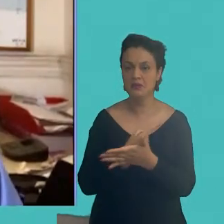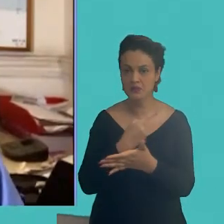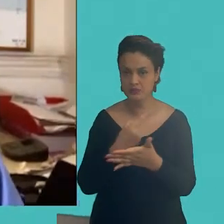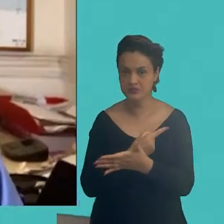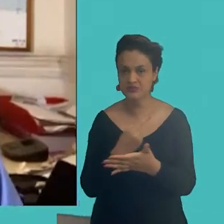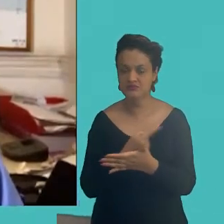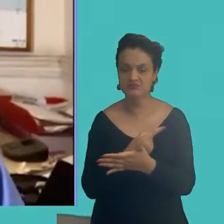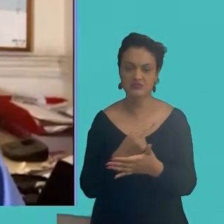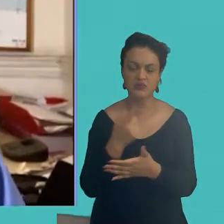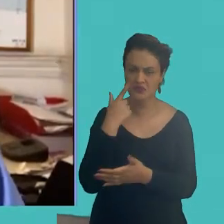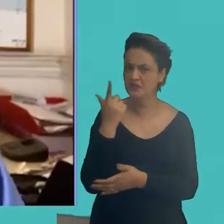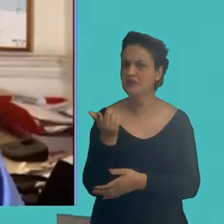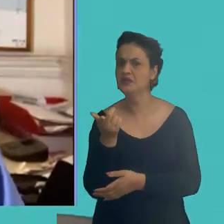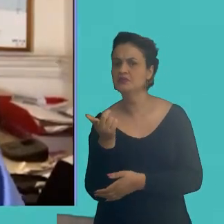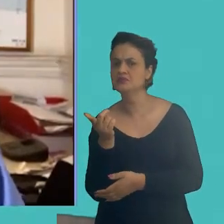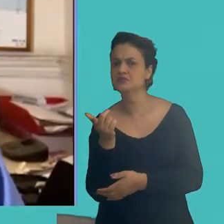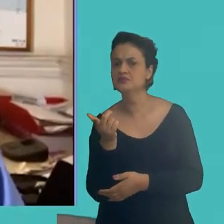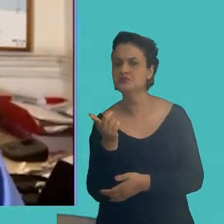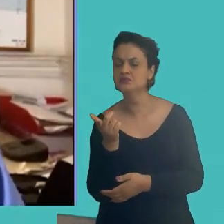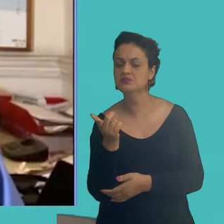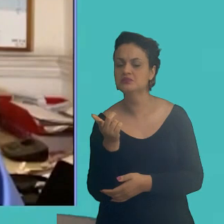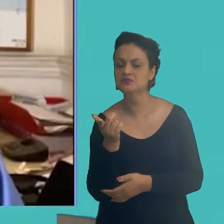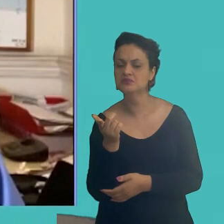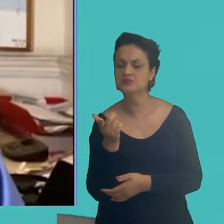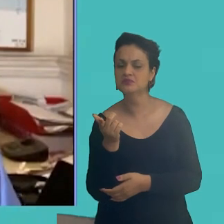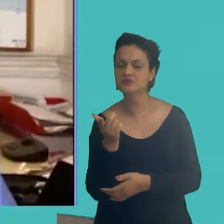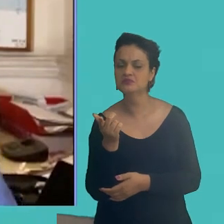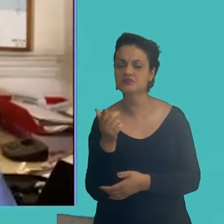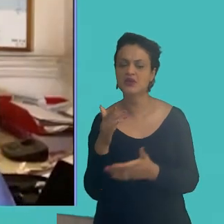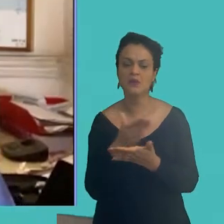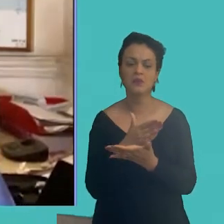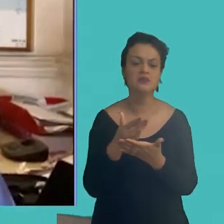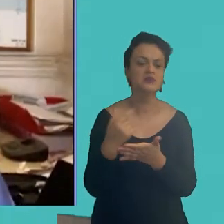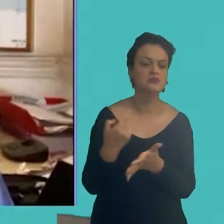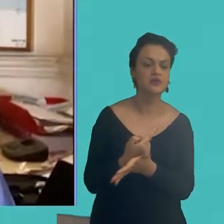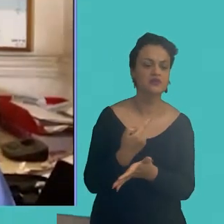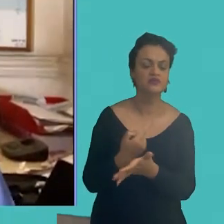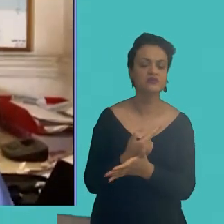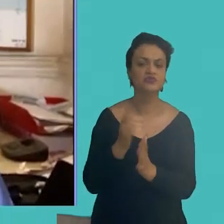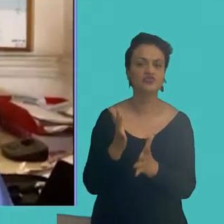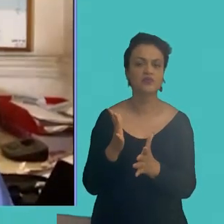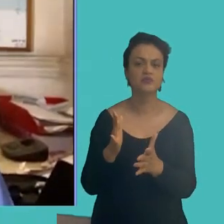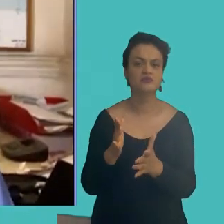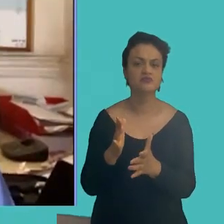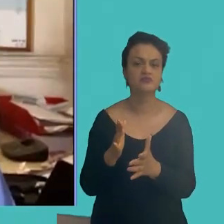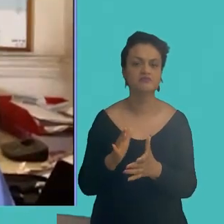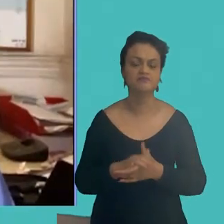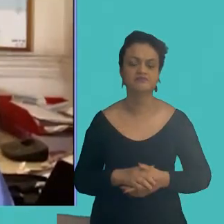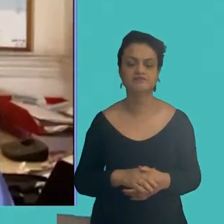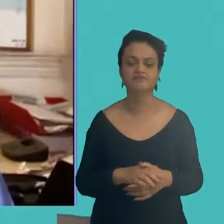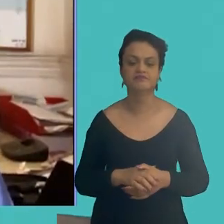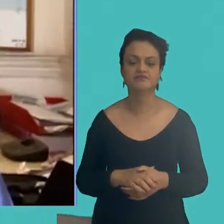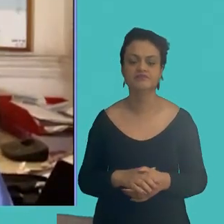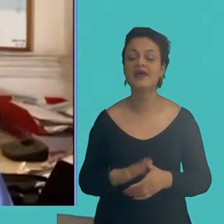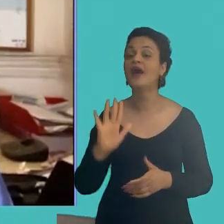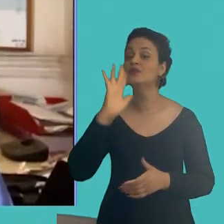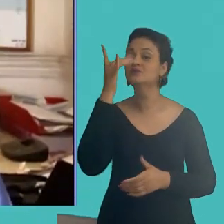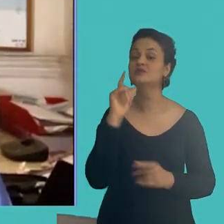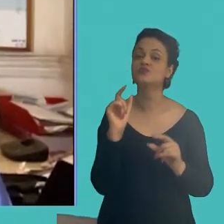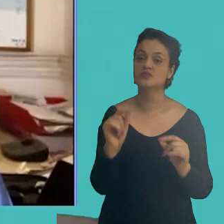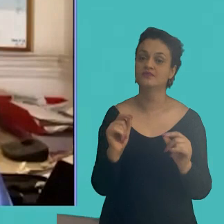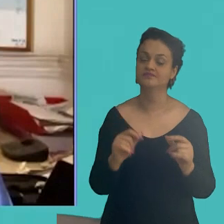aqui, já tem algumas aqui, tem uma já. O que aconteceu então? Em que pé